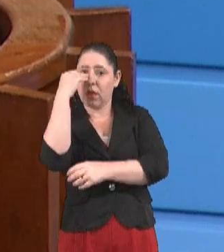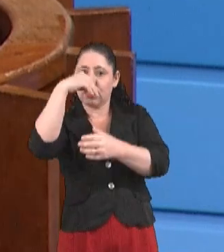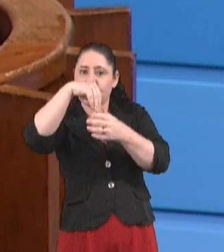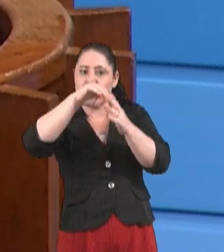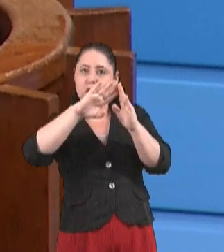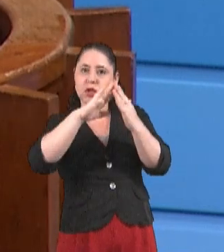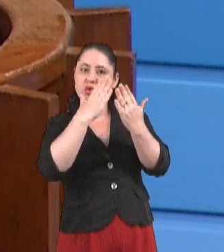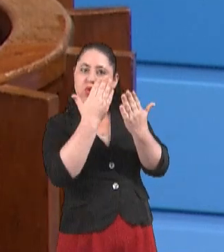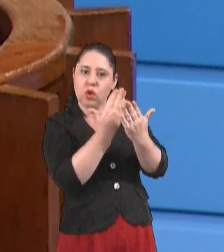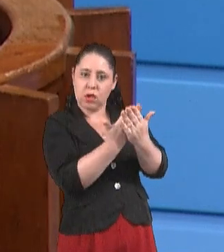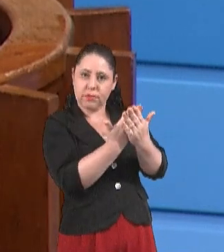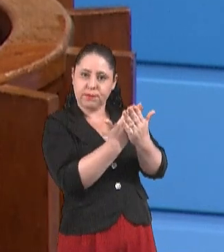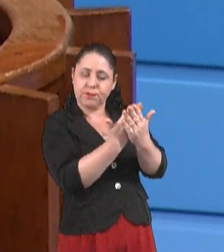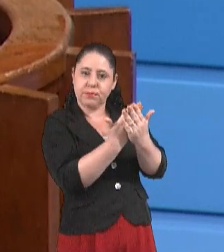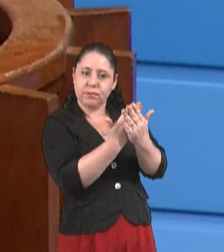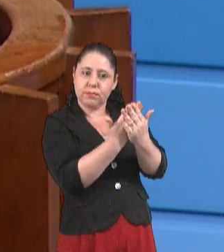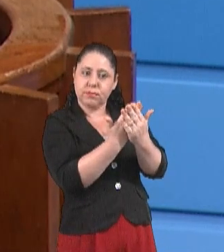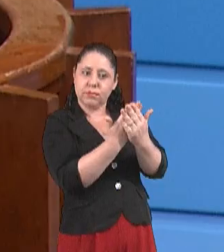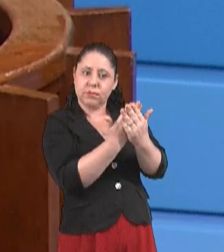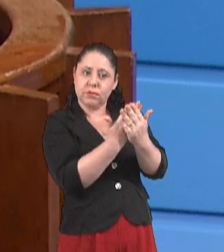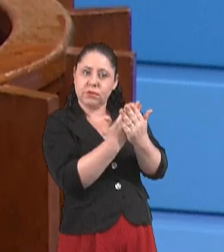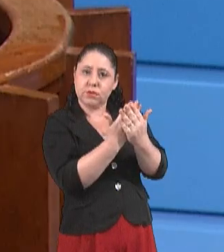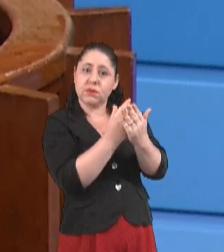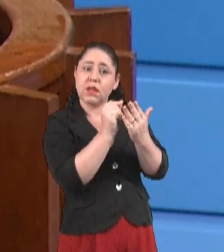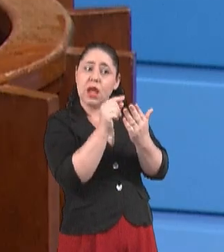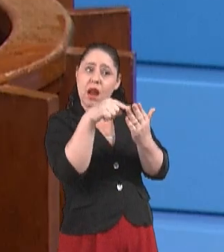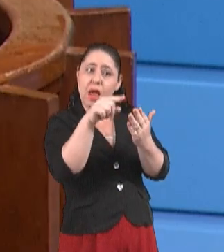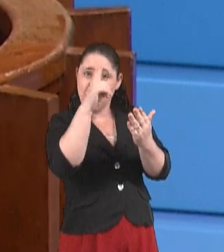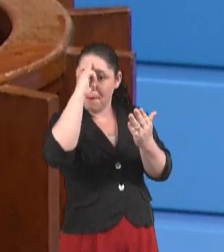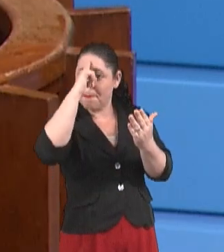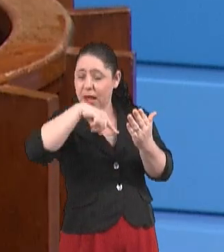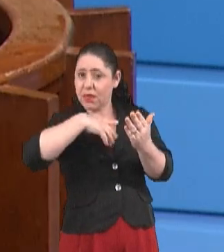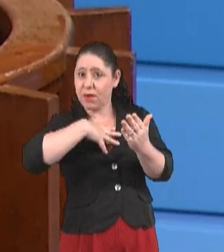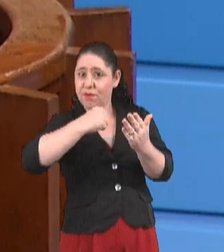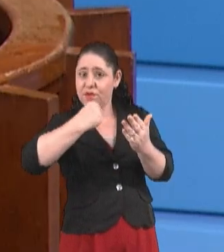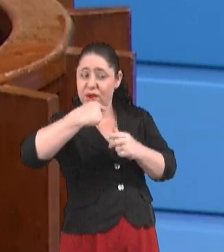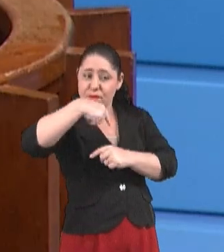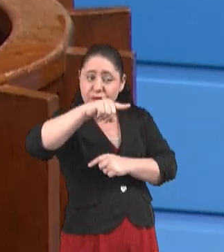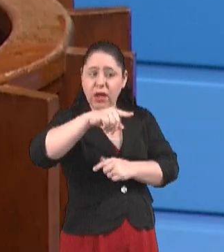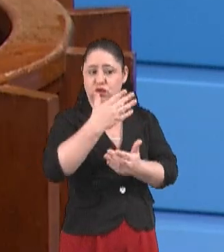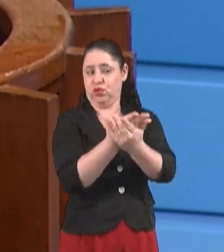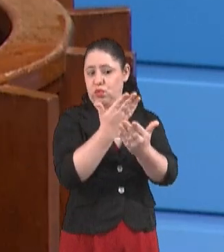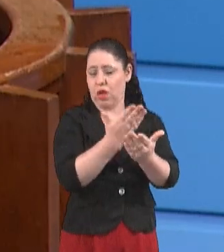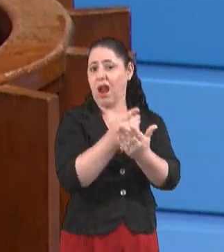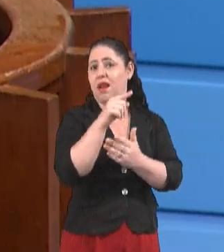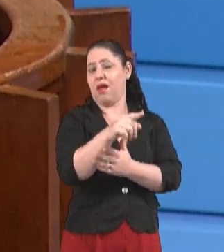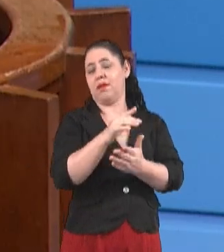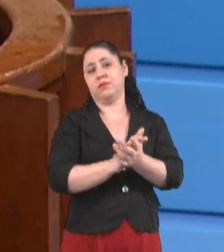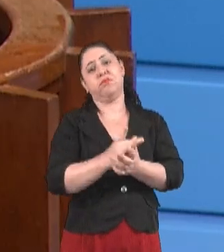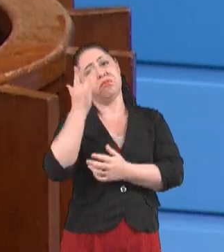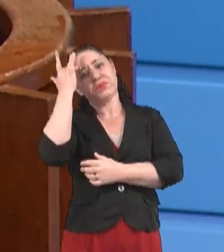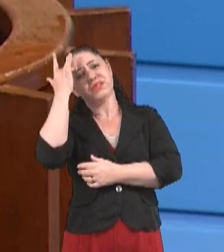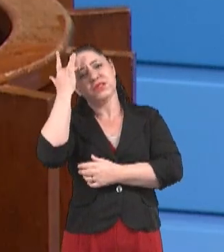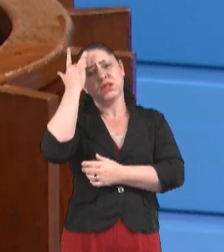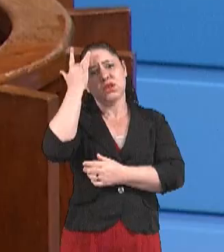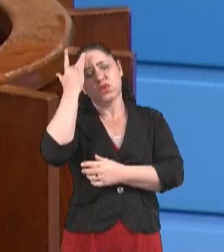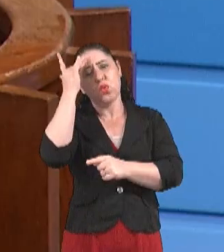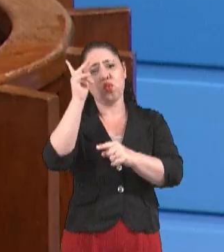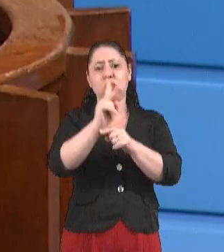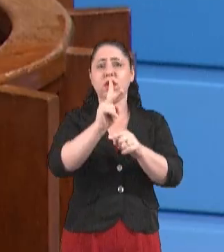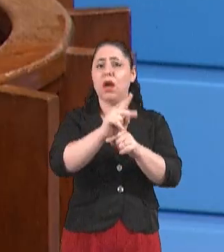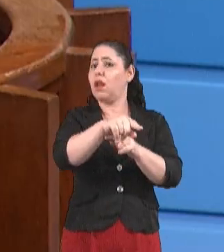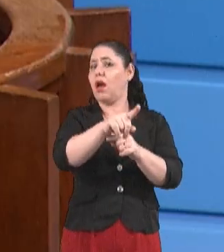das escolas. Estabelecimentos que a gente manda as nossas crianças, os nossos filhos, achando que